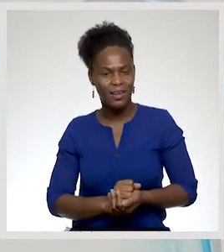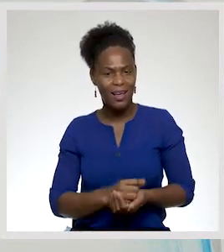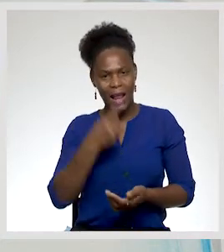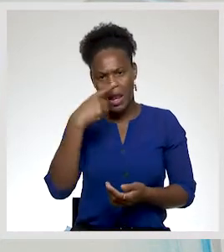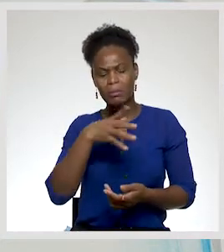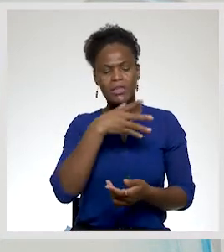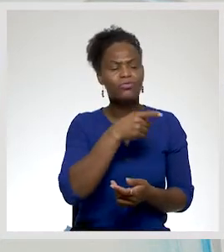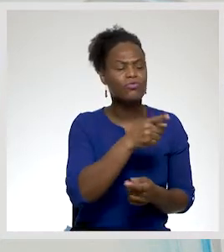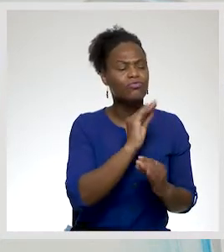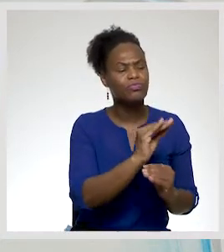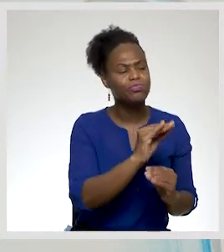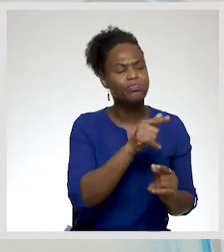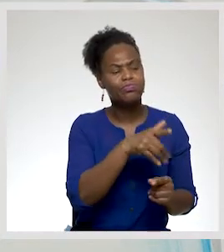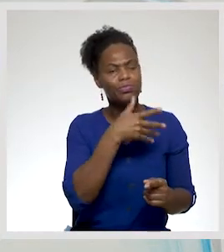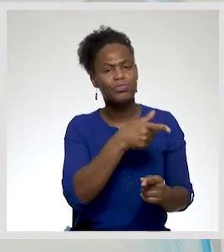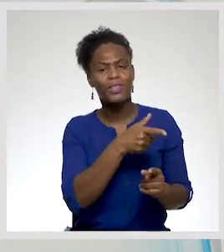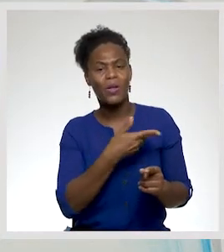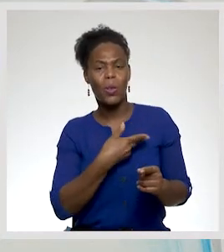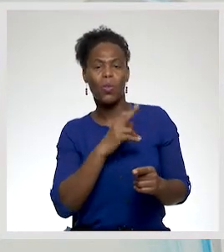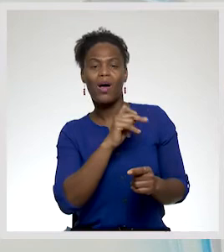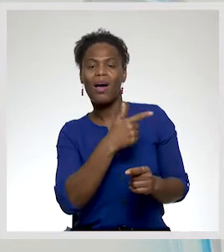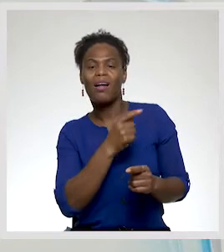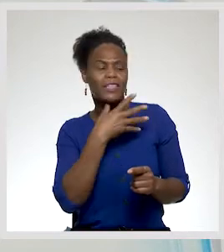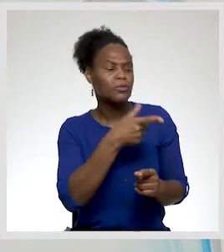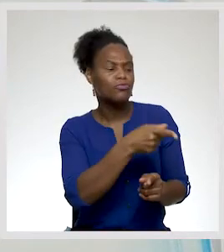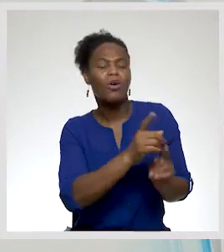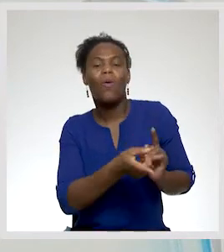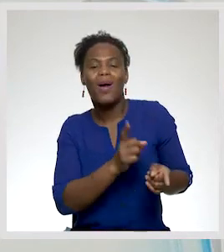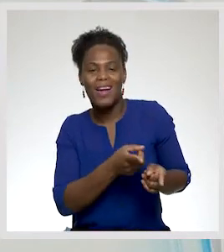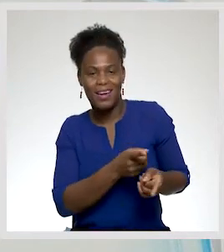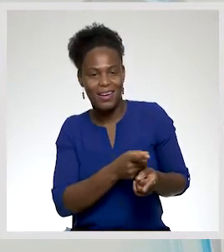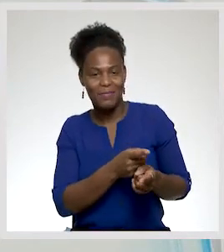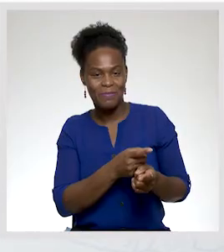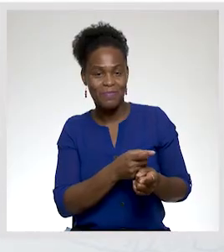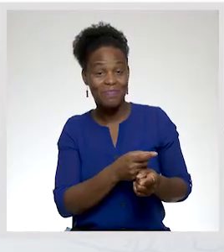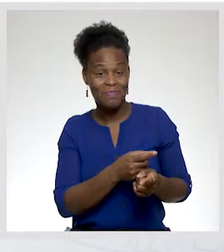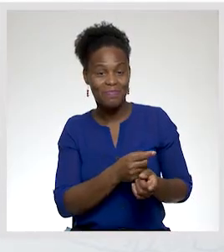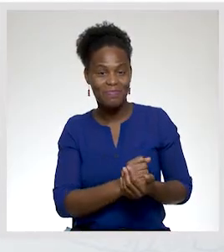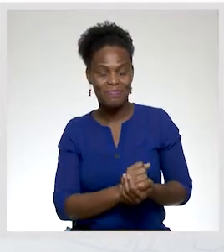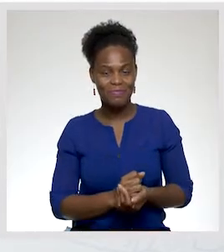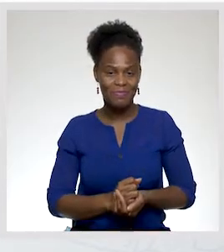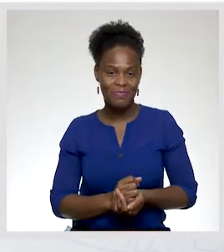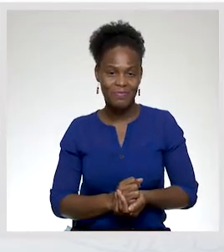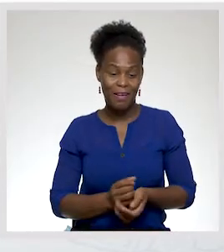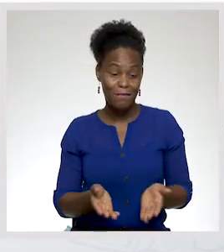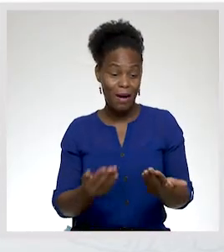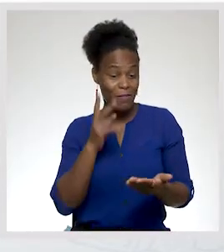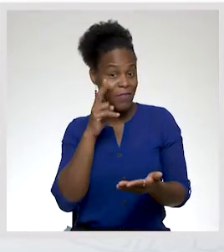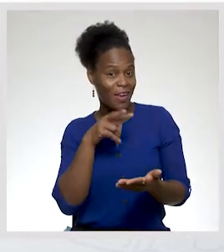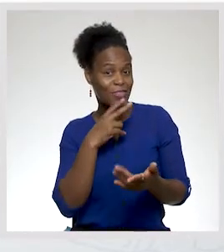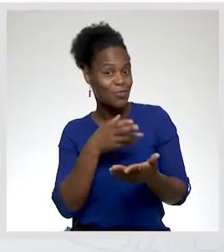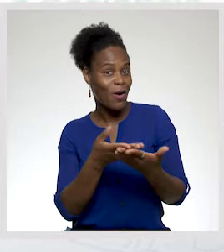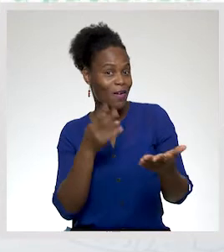Duarte? Qual é a recomendação ou recomendações? Quais são essas recomendações que ele fez ao Duarte?